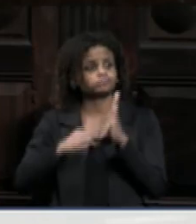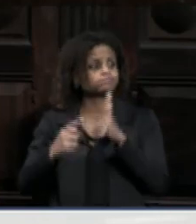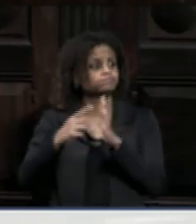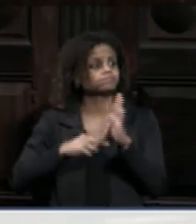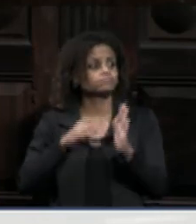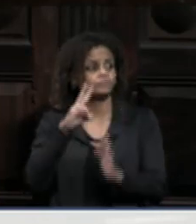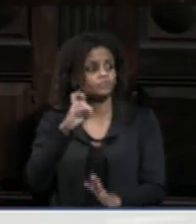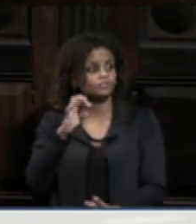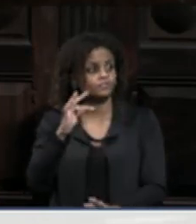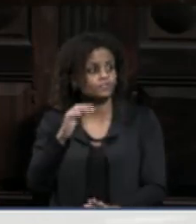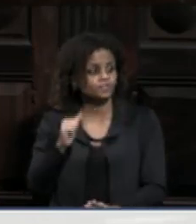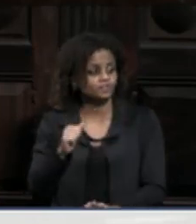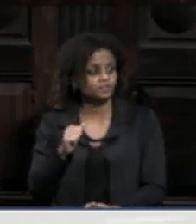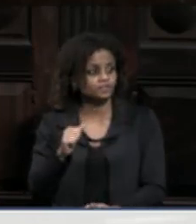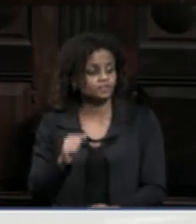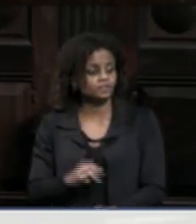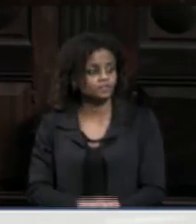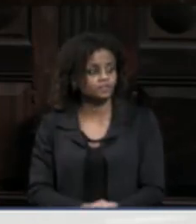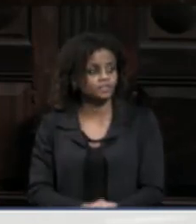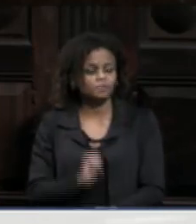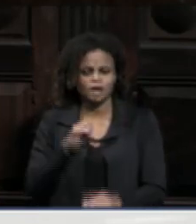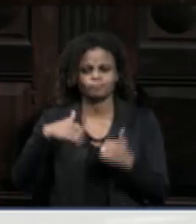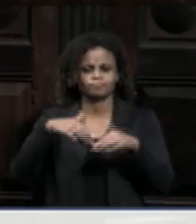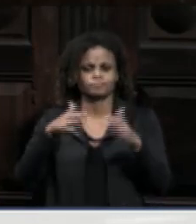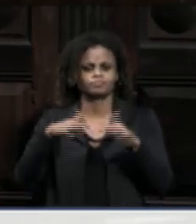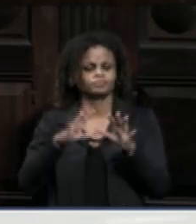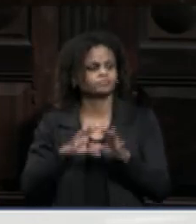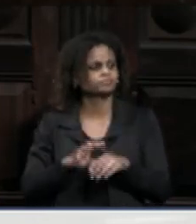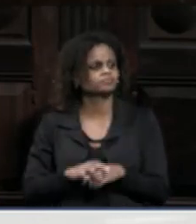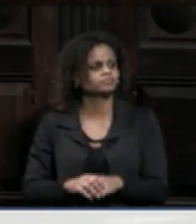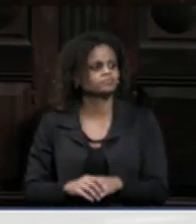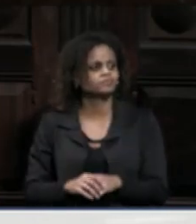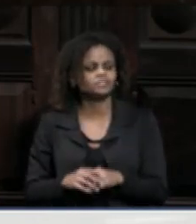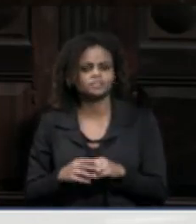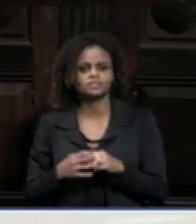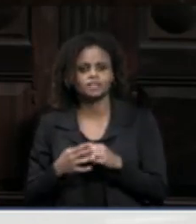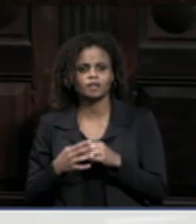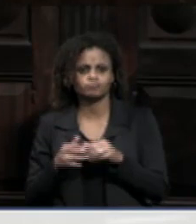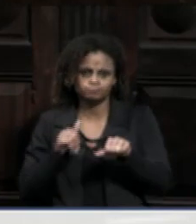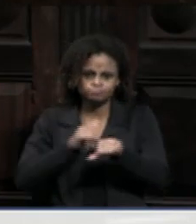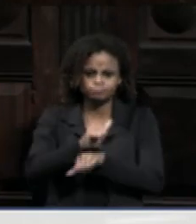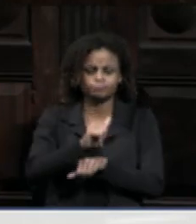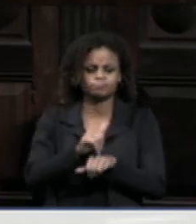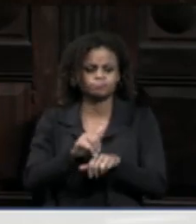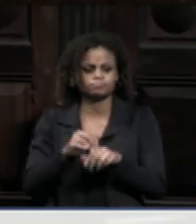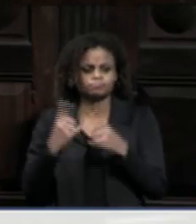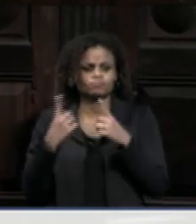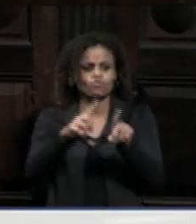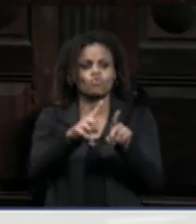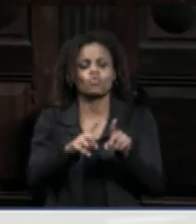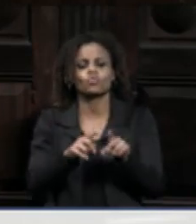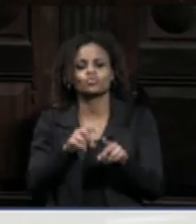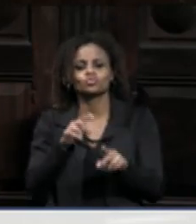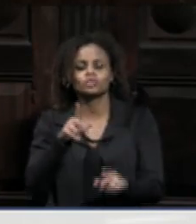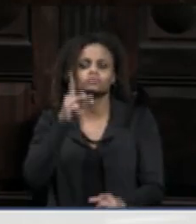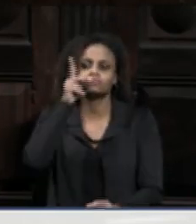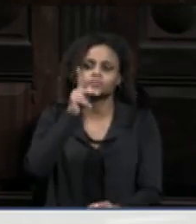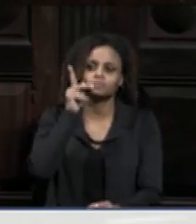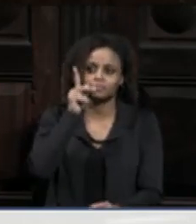vingar dos parlamentares. Mas não vai se vingar dos parlamentares, se